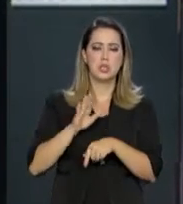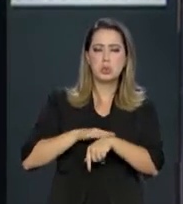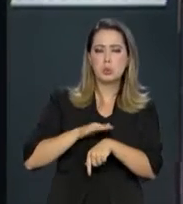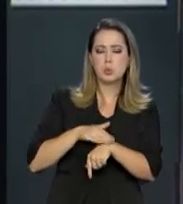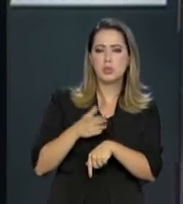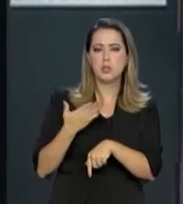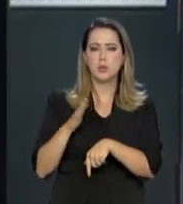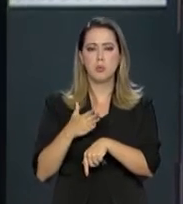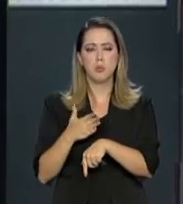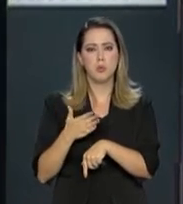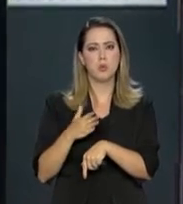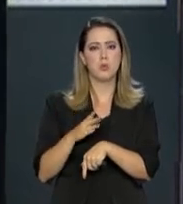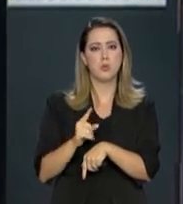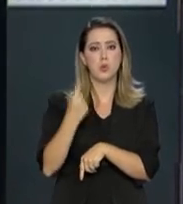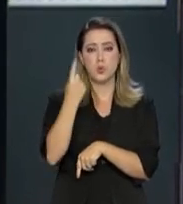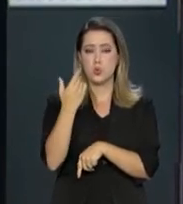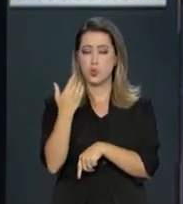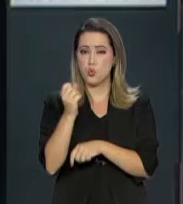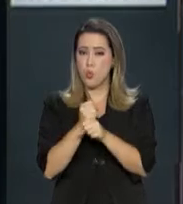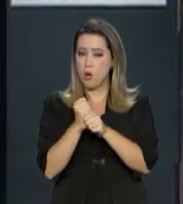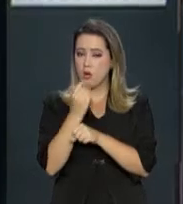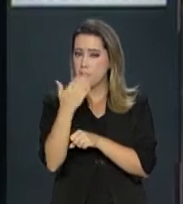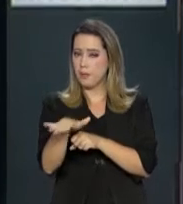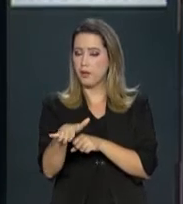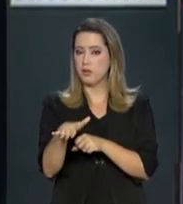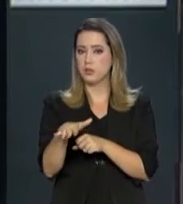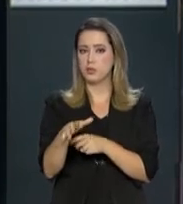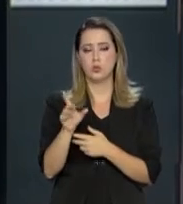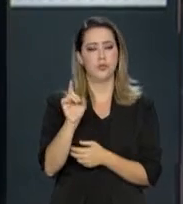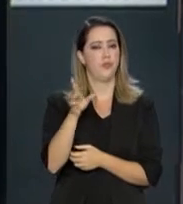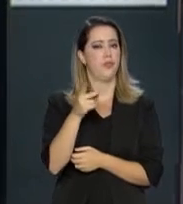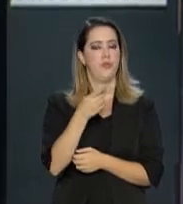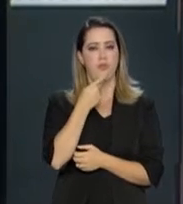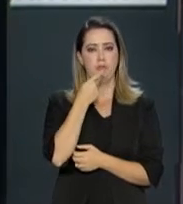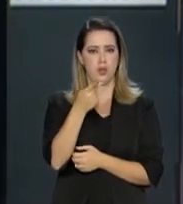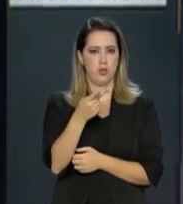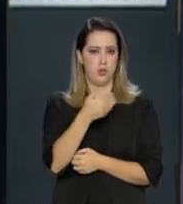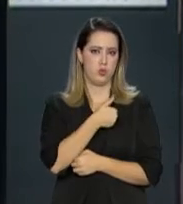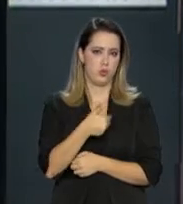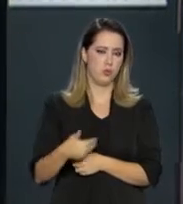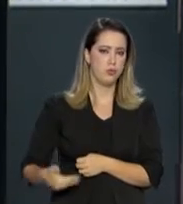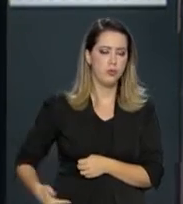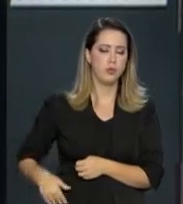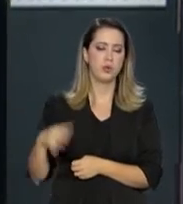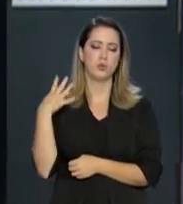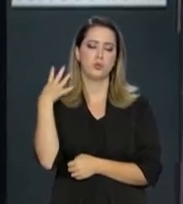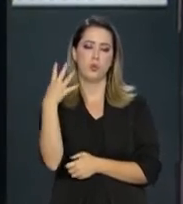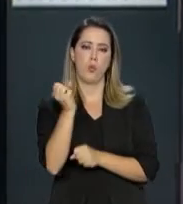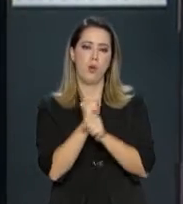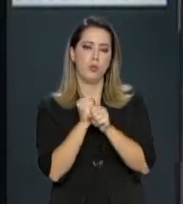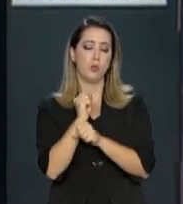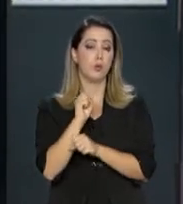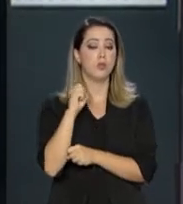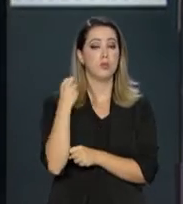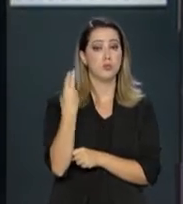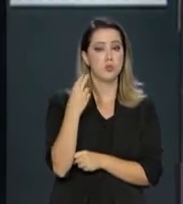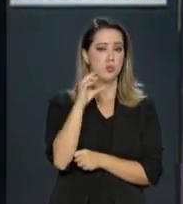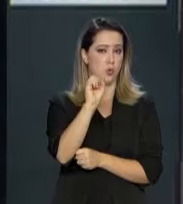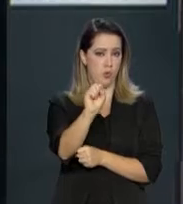prazo de um ano e meio, não estou falando de um governo de 4 anos ou de